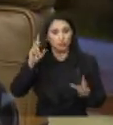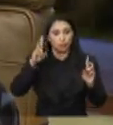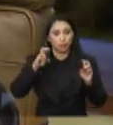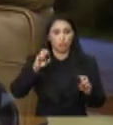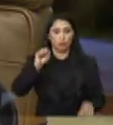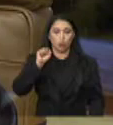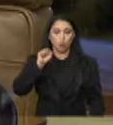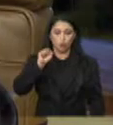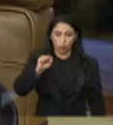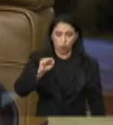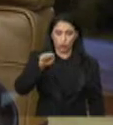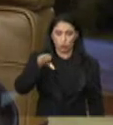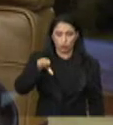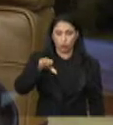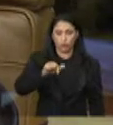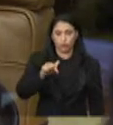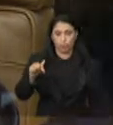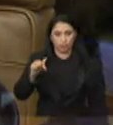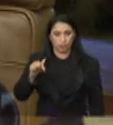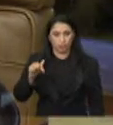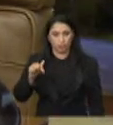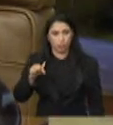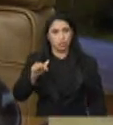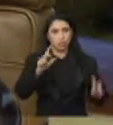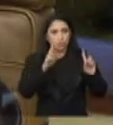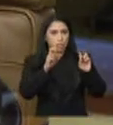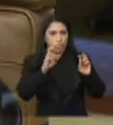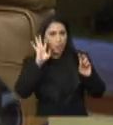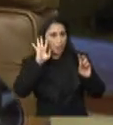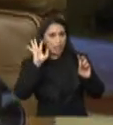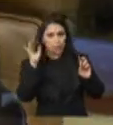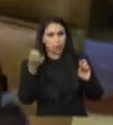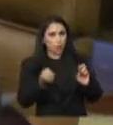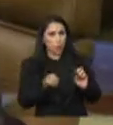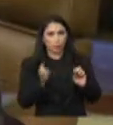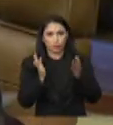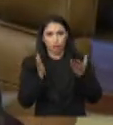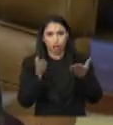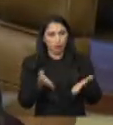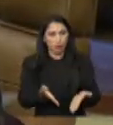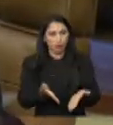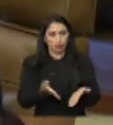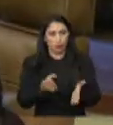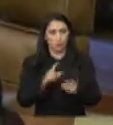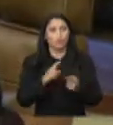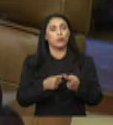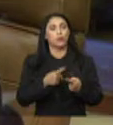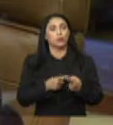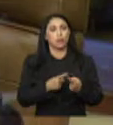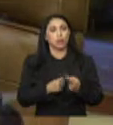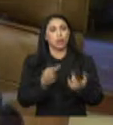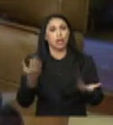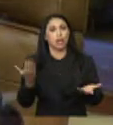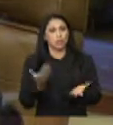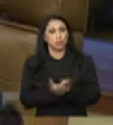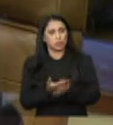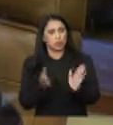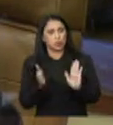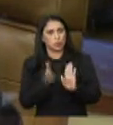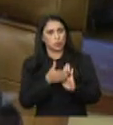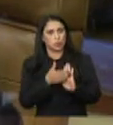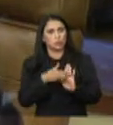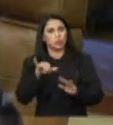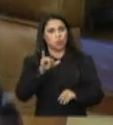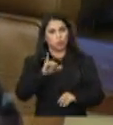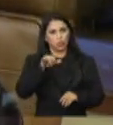897 resolve esta questão específica porque efetivamente a ação proposta